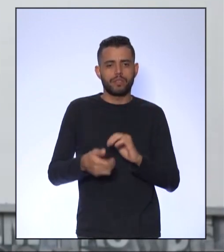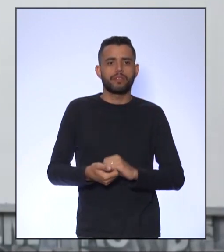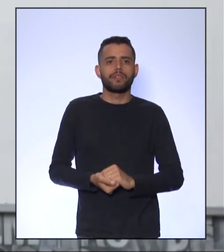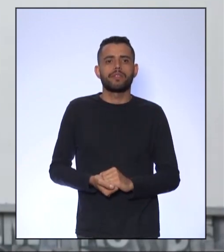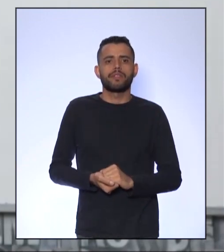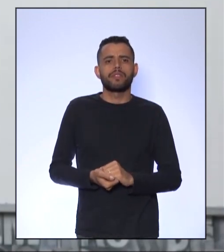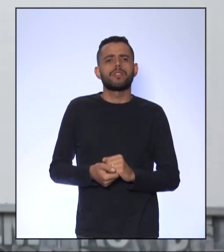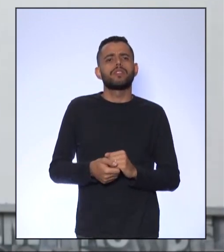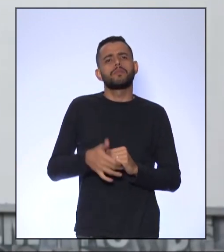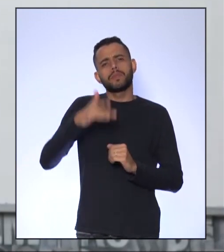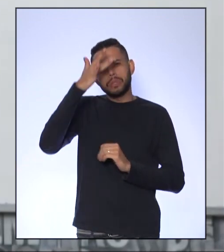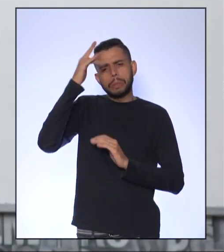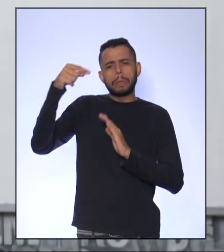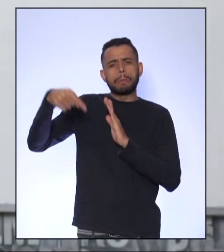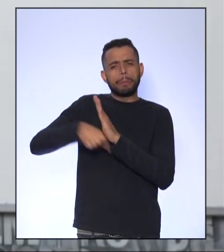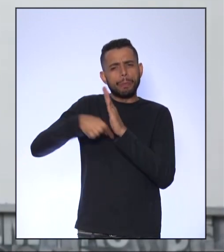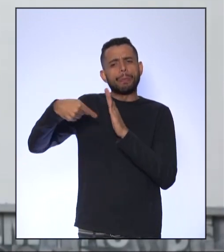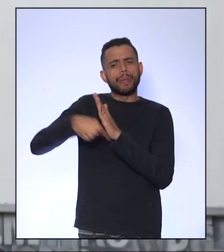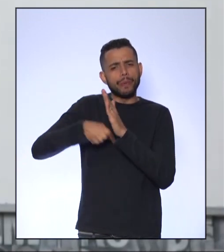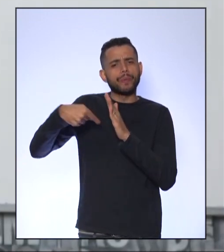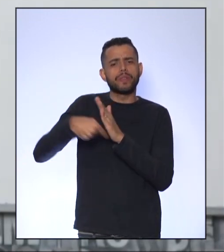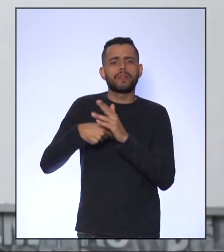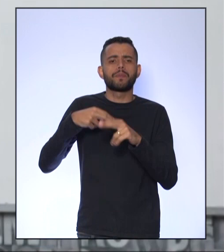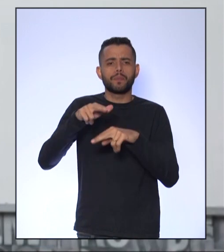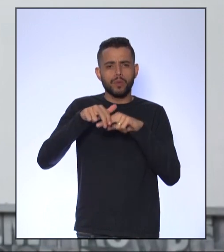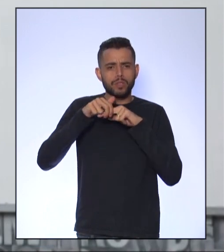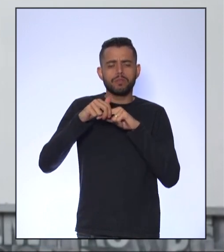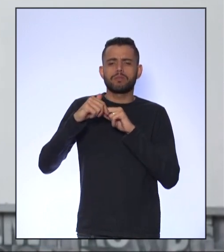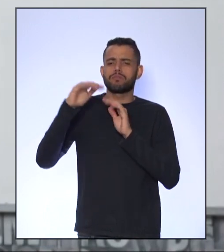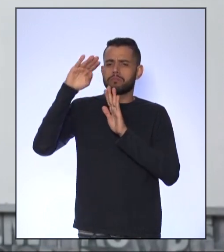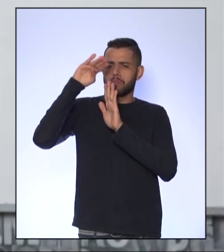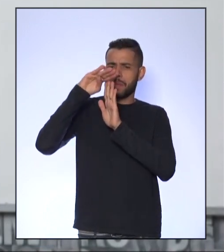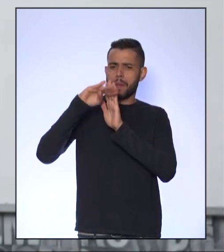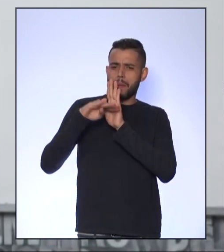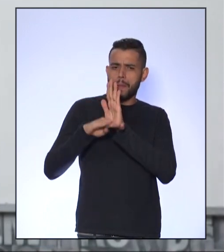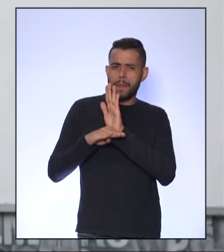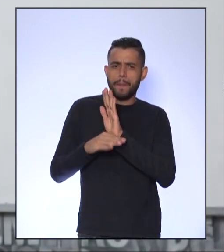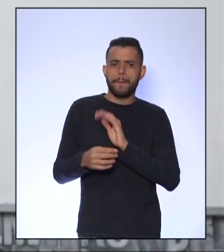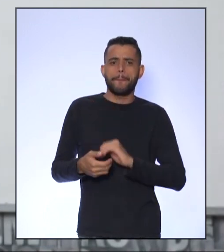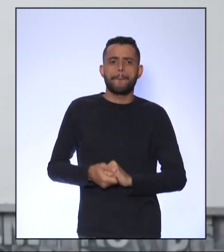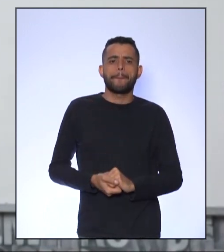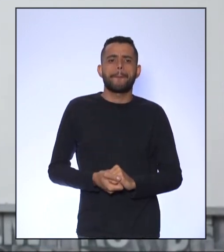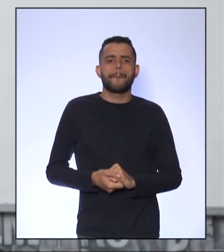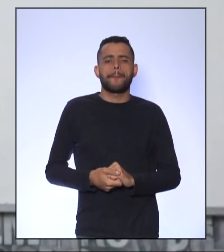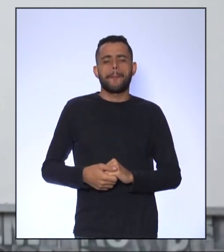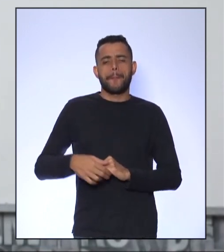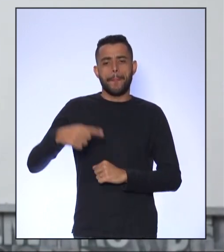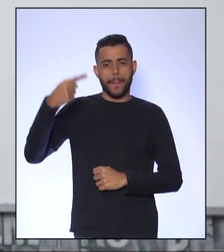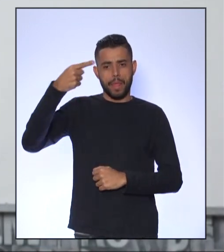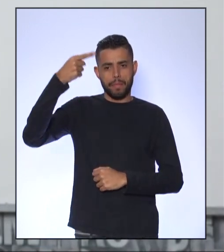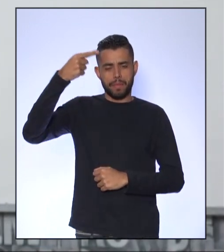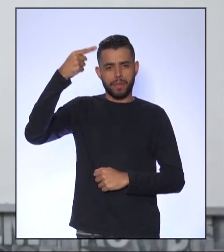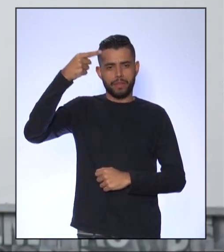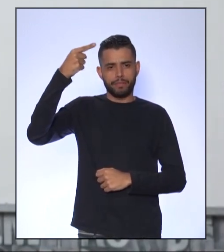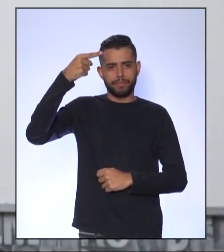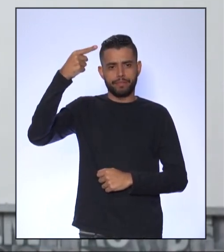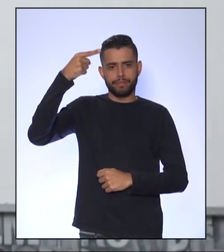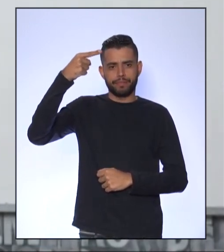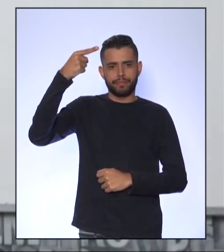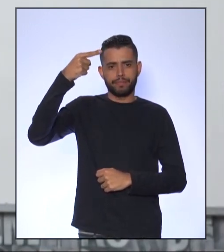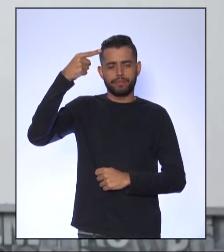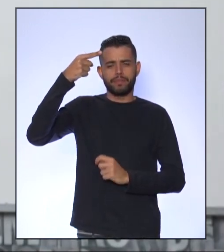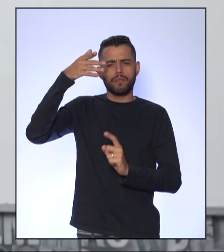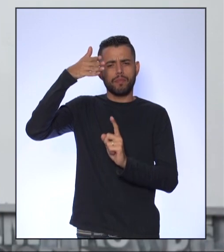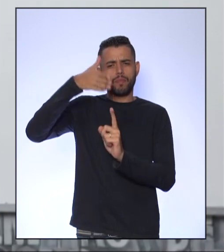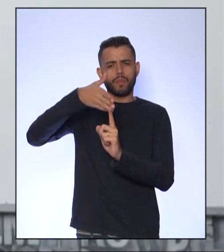Muitas perguntas estão vindo, por isso, esta linha do tempo com vocês. No antropocentrismo, eu